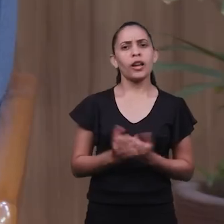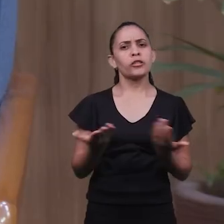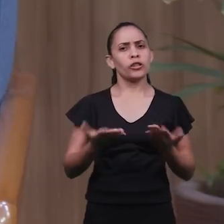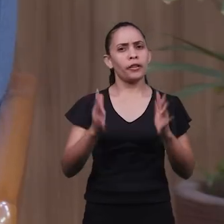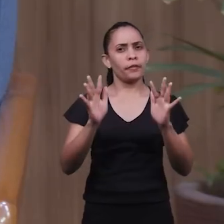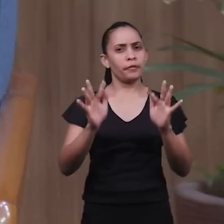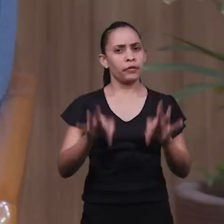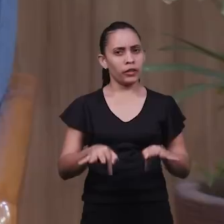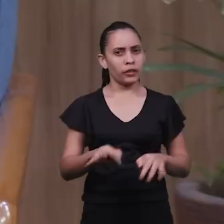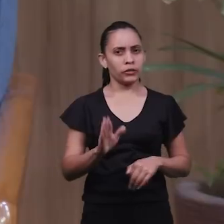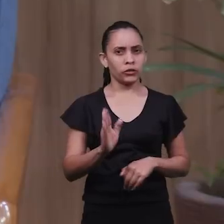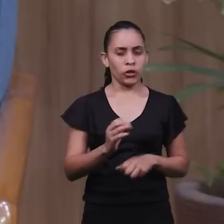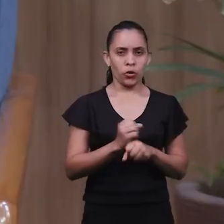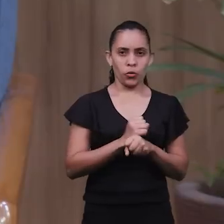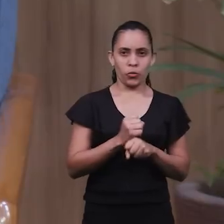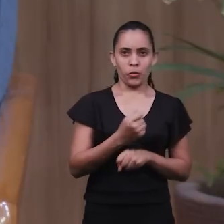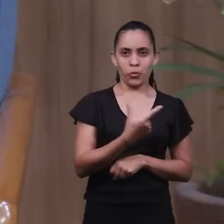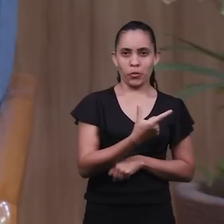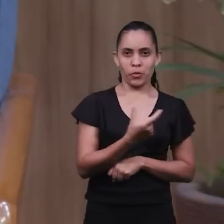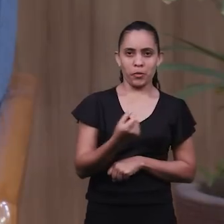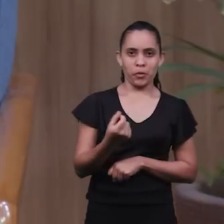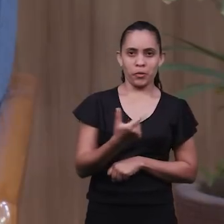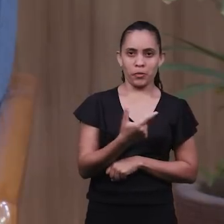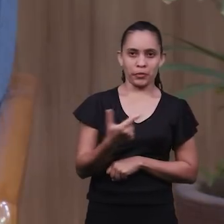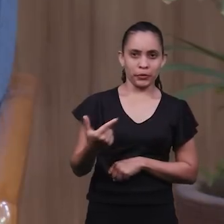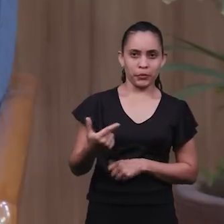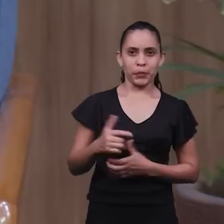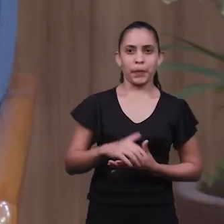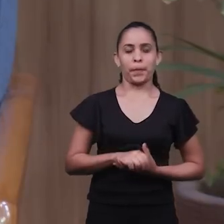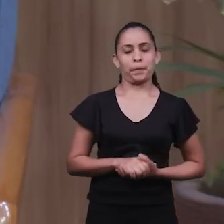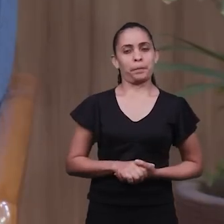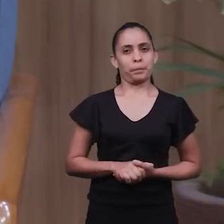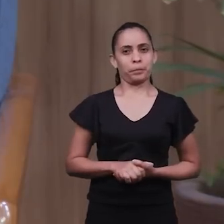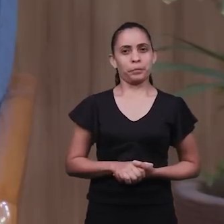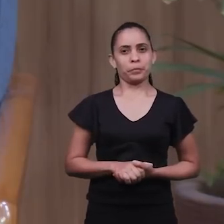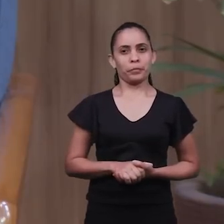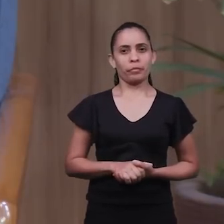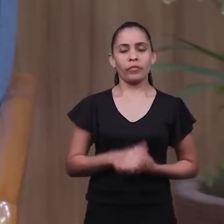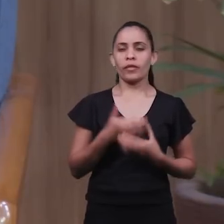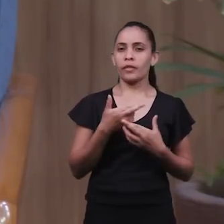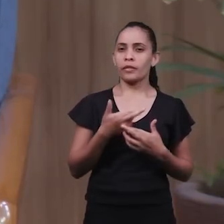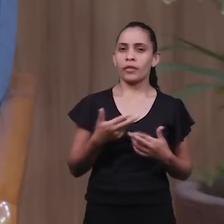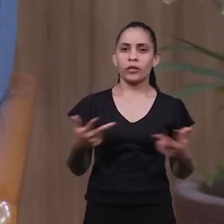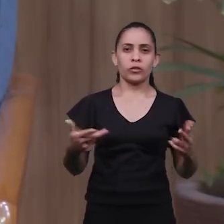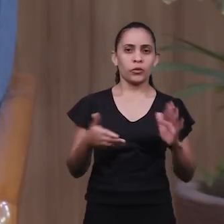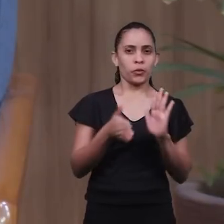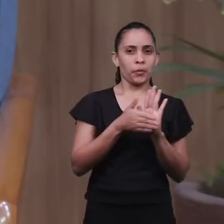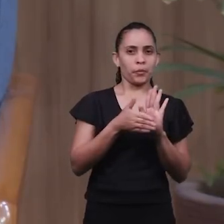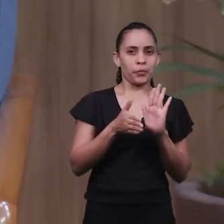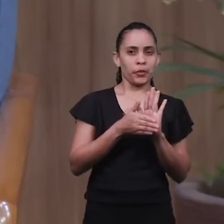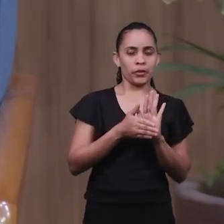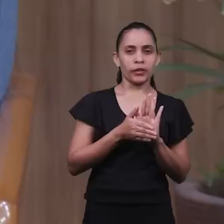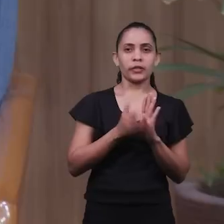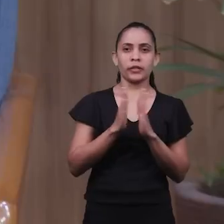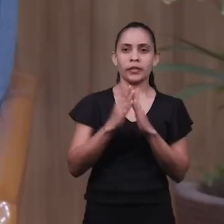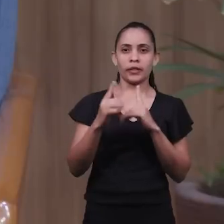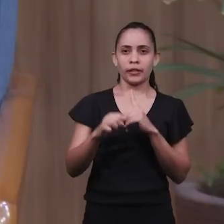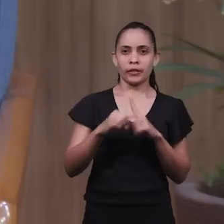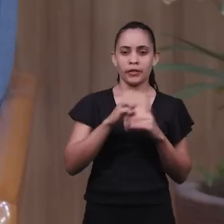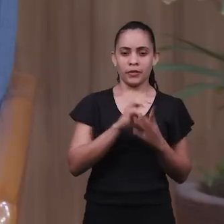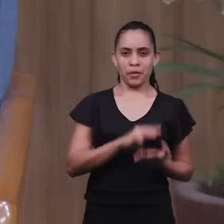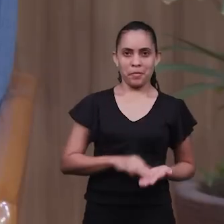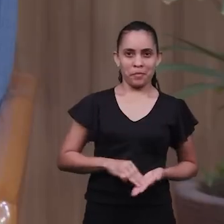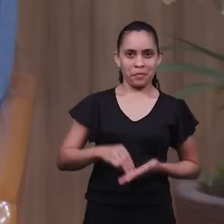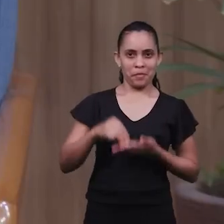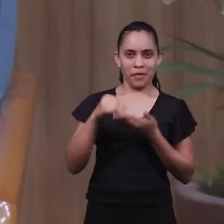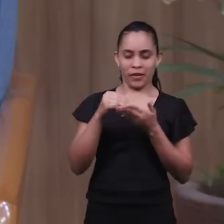Estamos chegando ao final do ano de 2022. E dentre os muitos projetos da Igreja Cristã